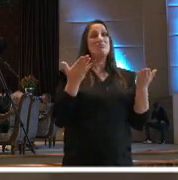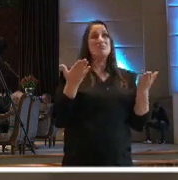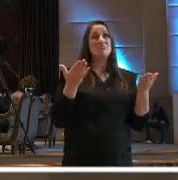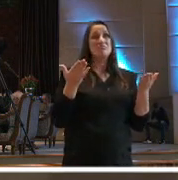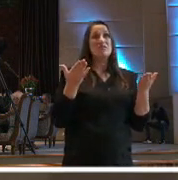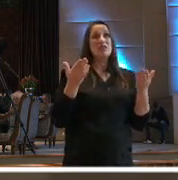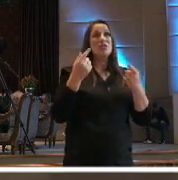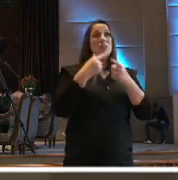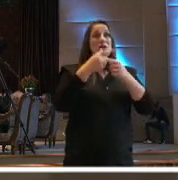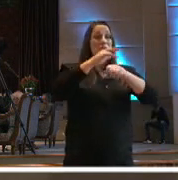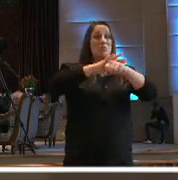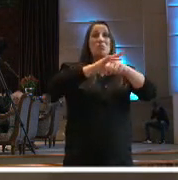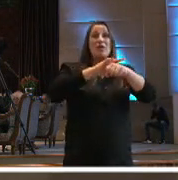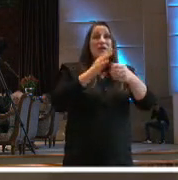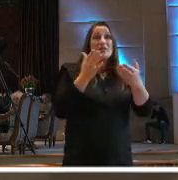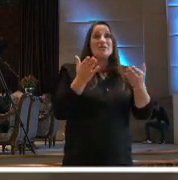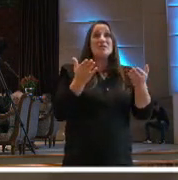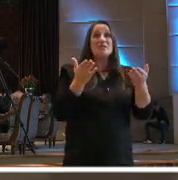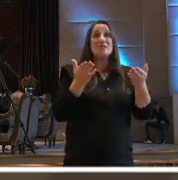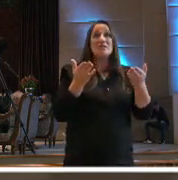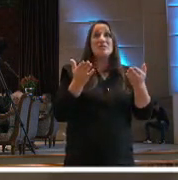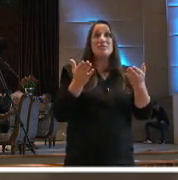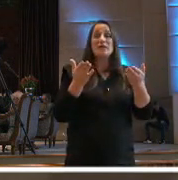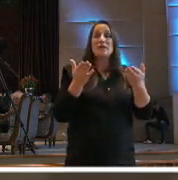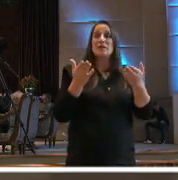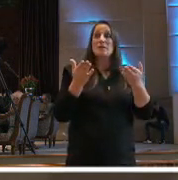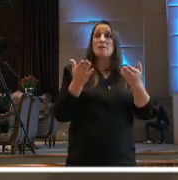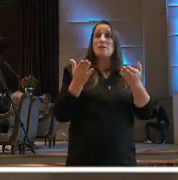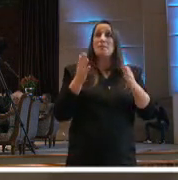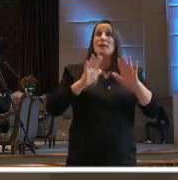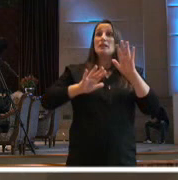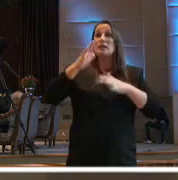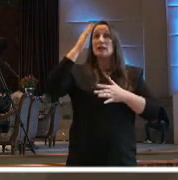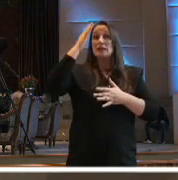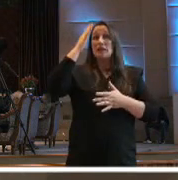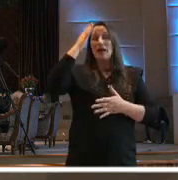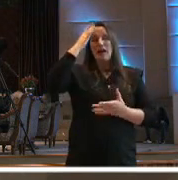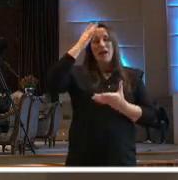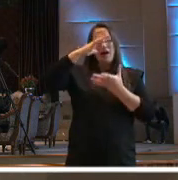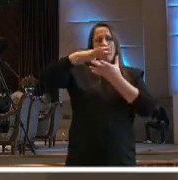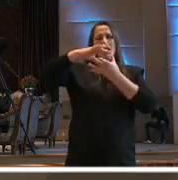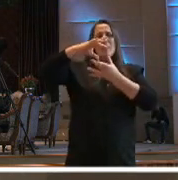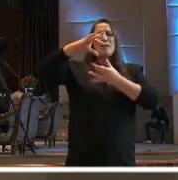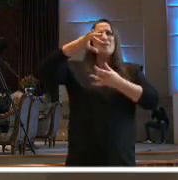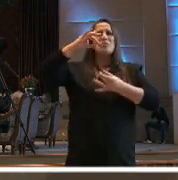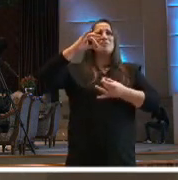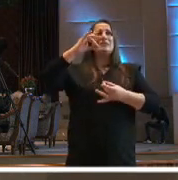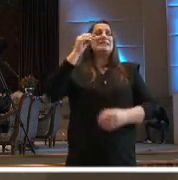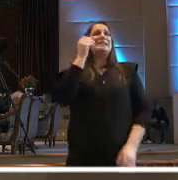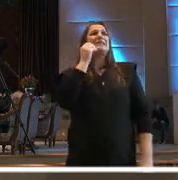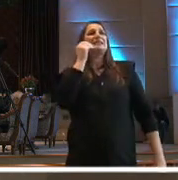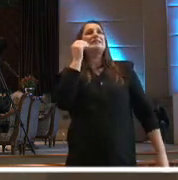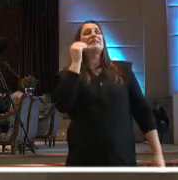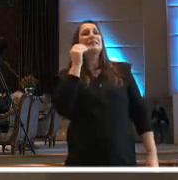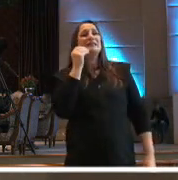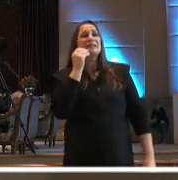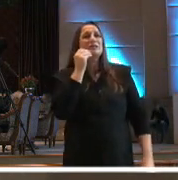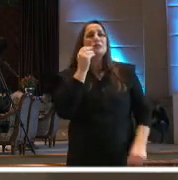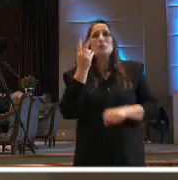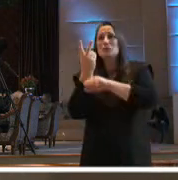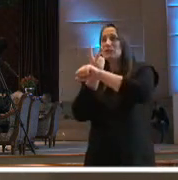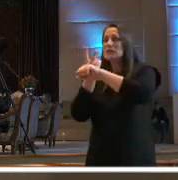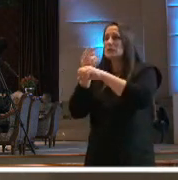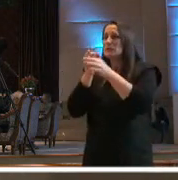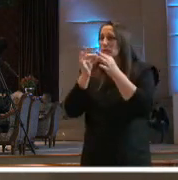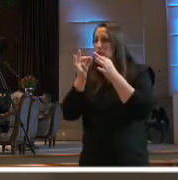E é interessante porque a gente vai nessa batalha da alma tentando achar os planos, né? E a gente não os encontra e bate